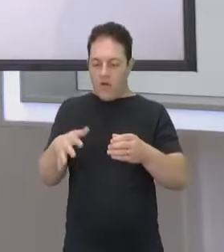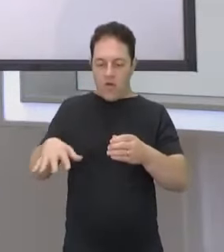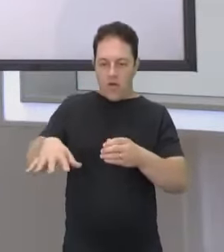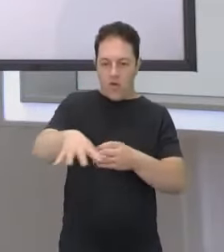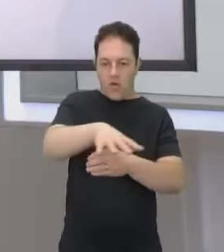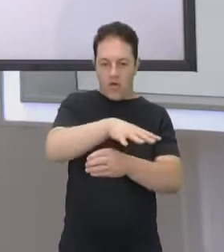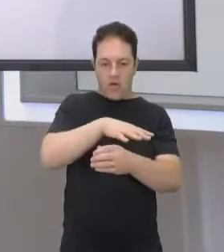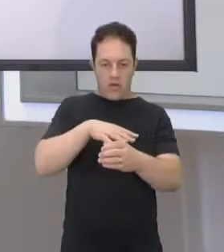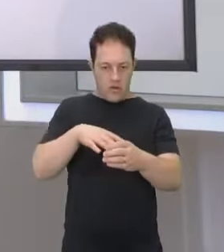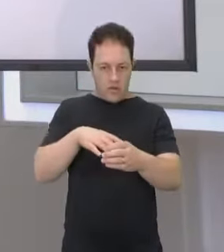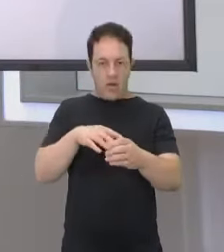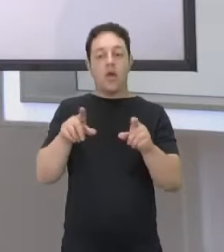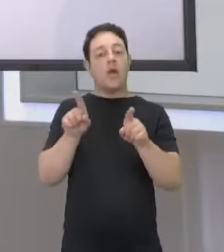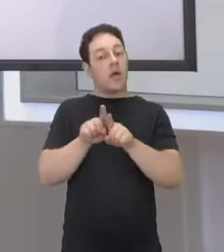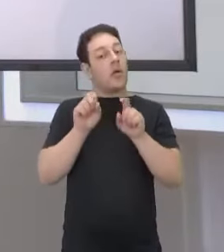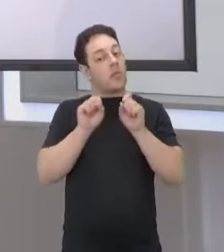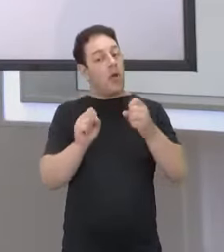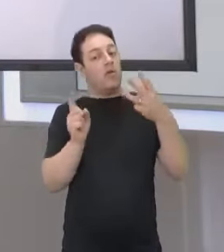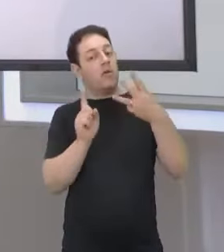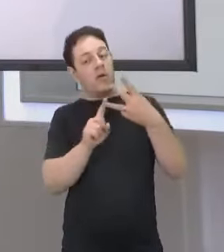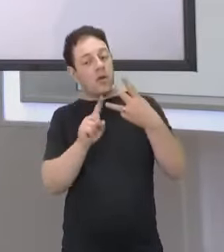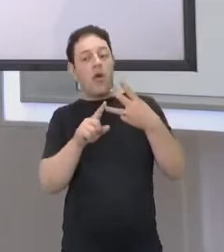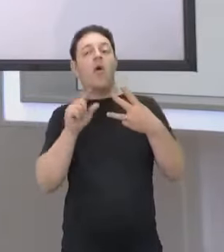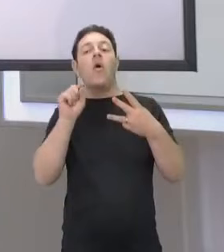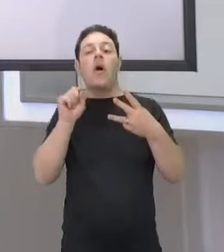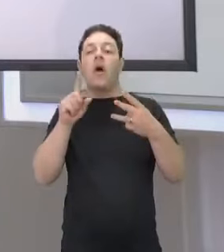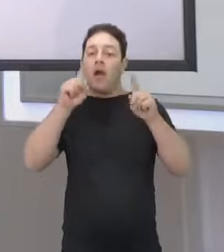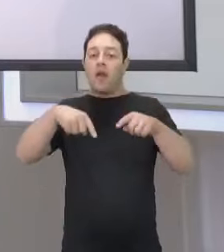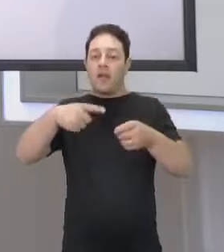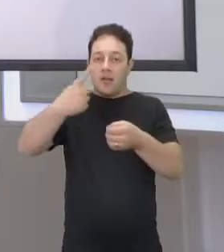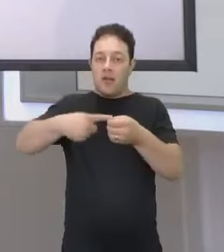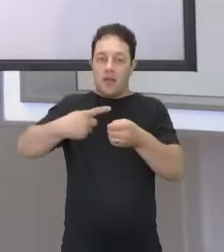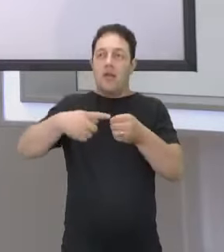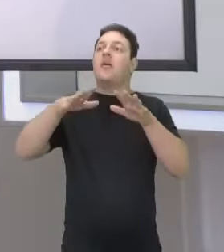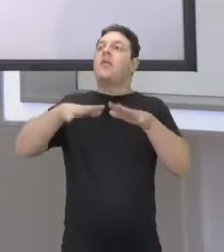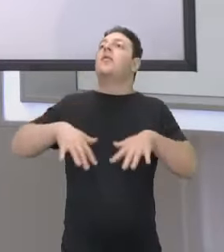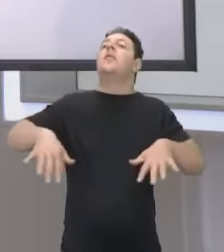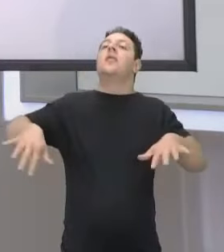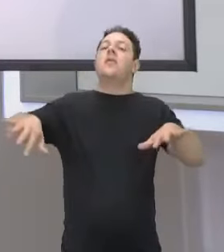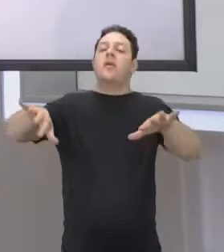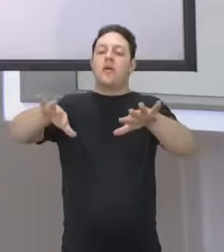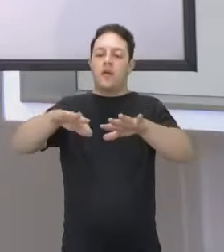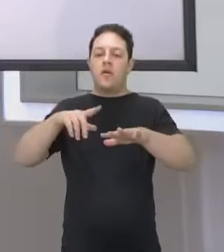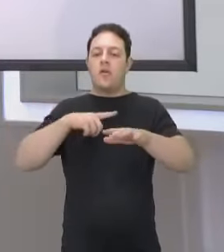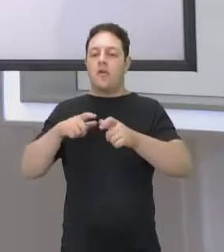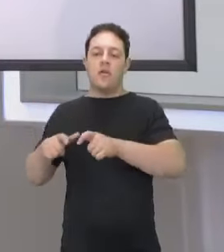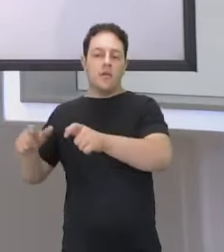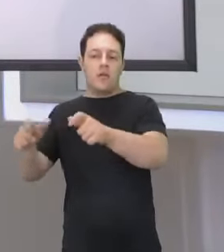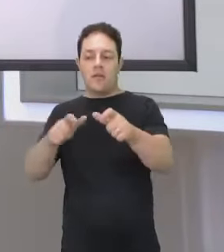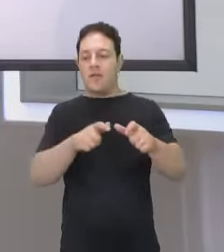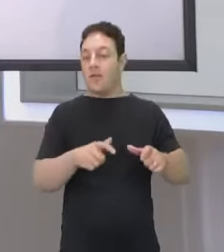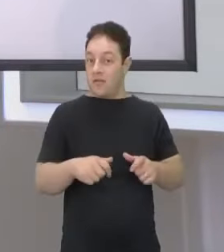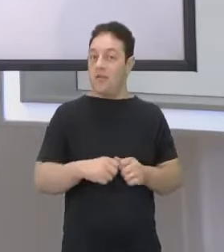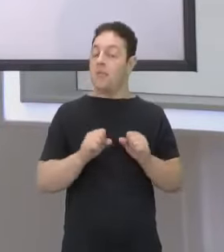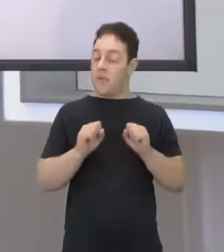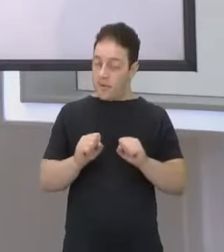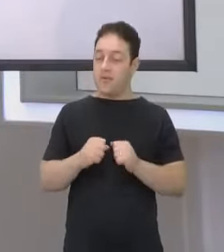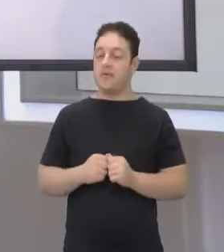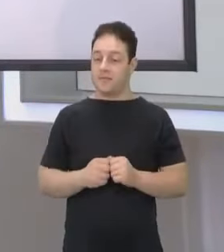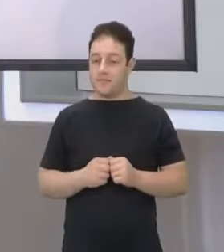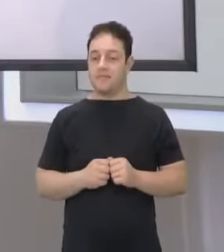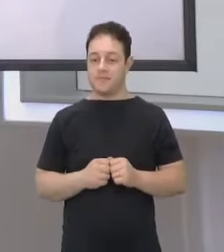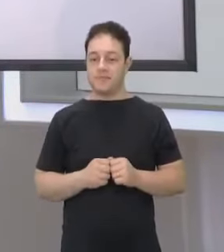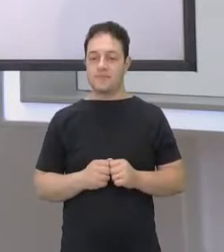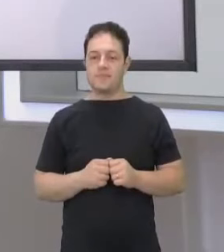e você pode também propor atividades mais amplas a nível, né, dos multiplicadores e a nível de município.